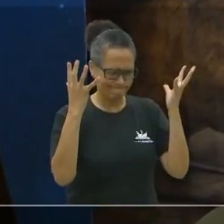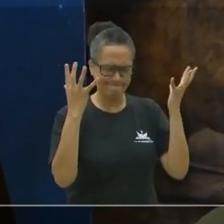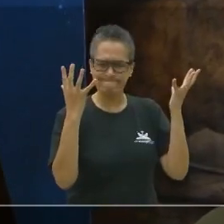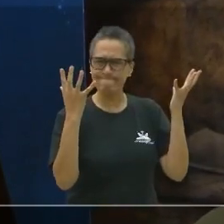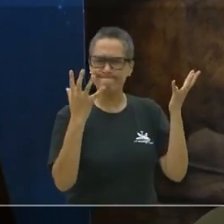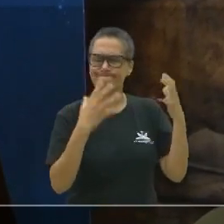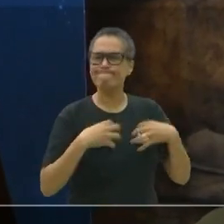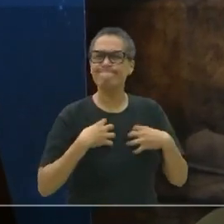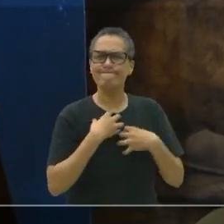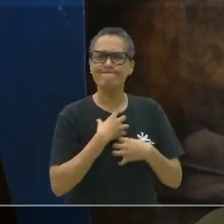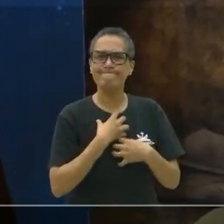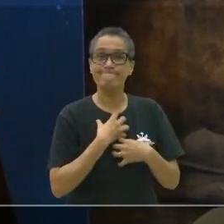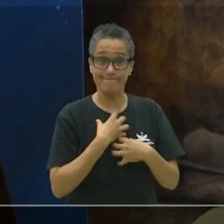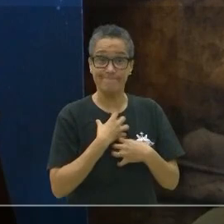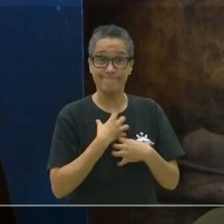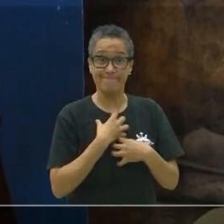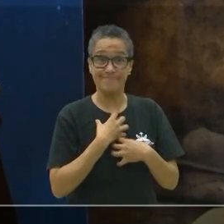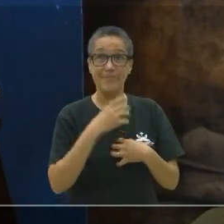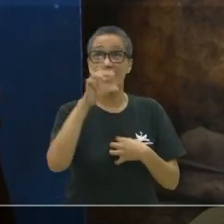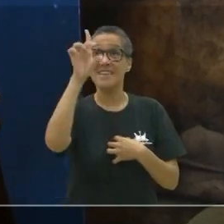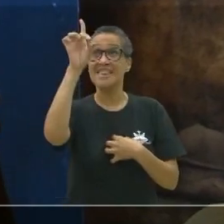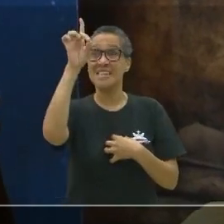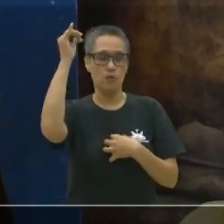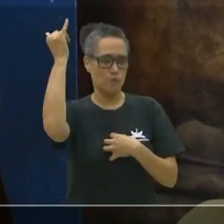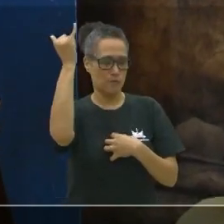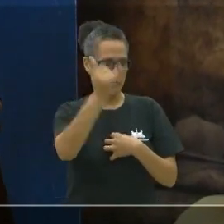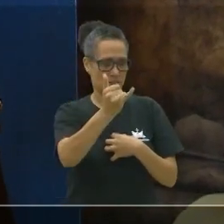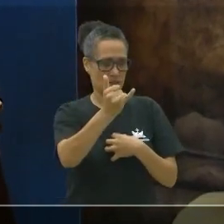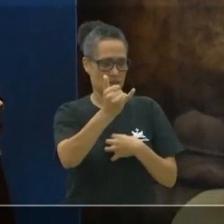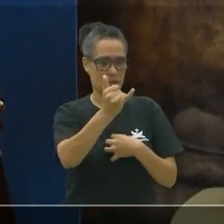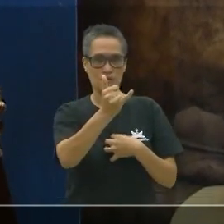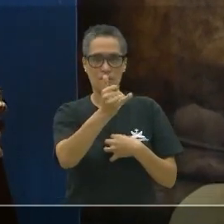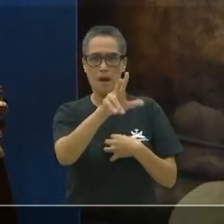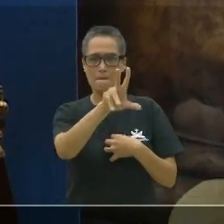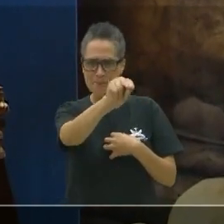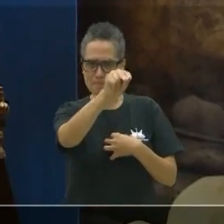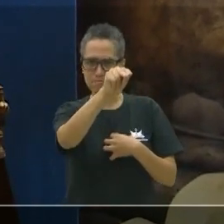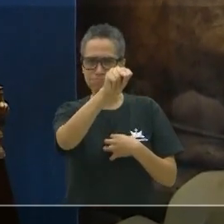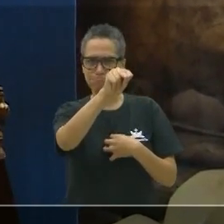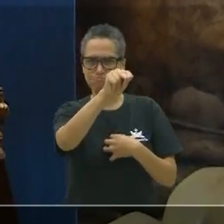Sou eu o Deus que diz: cala-te, tempestade.